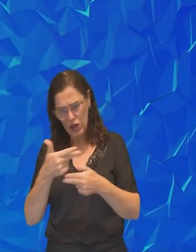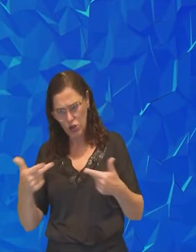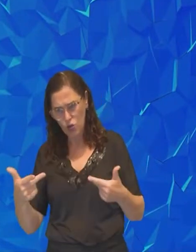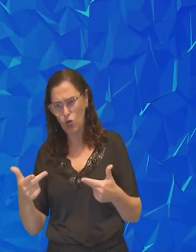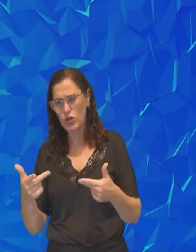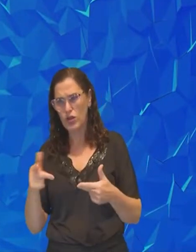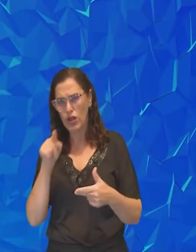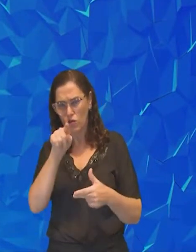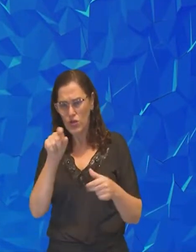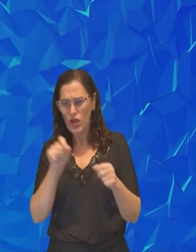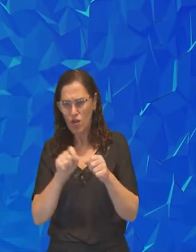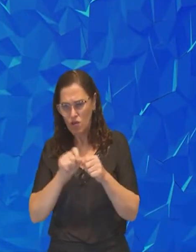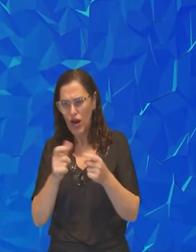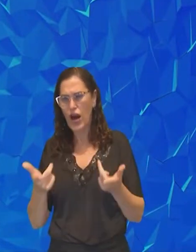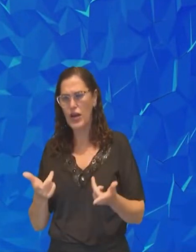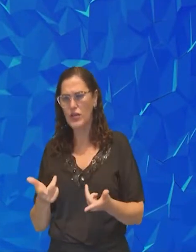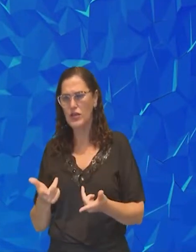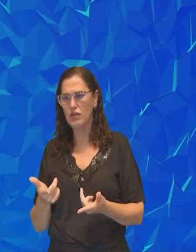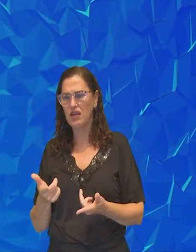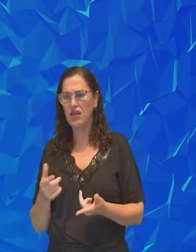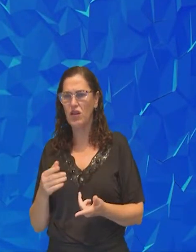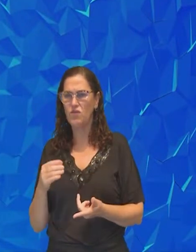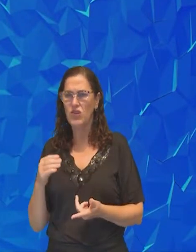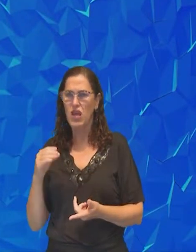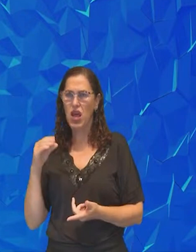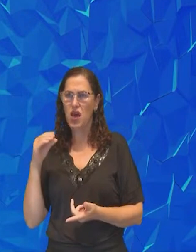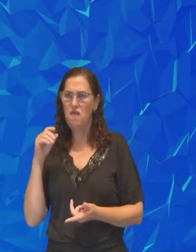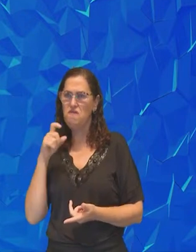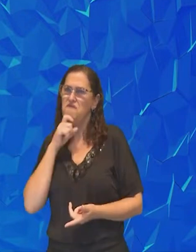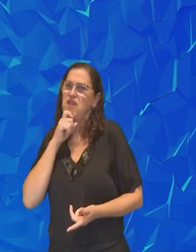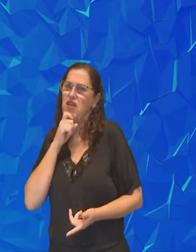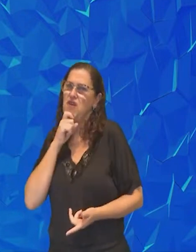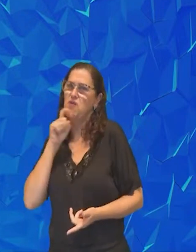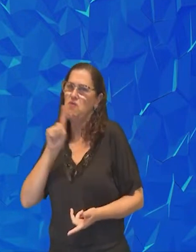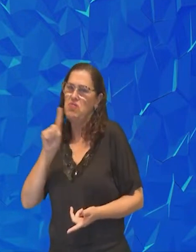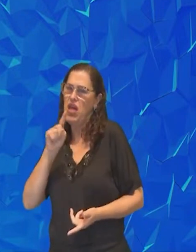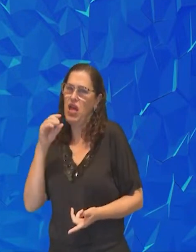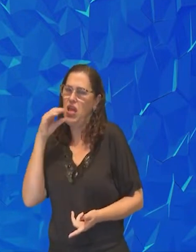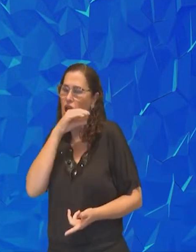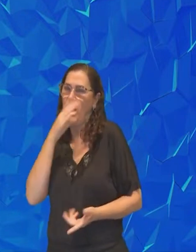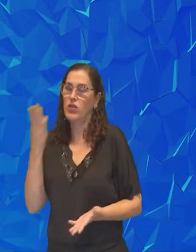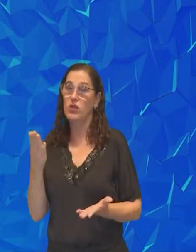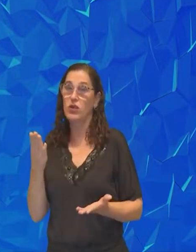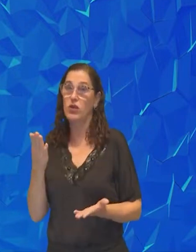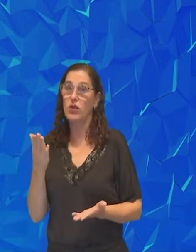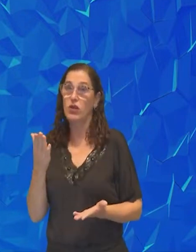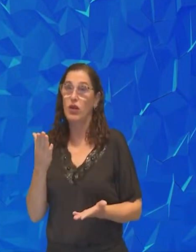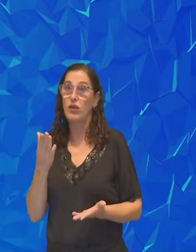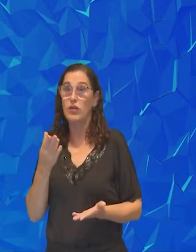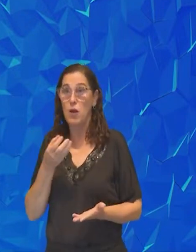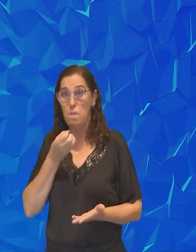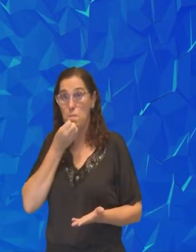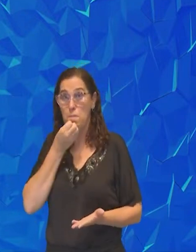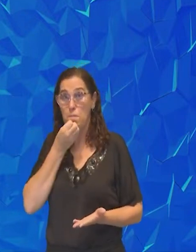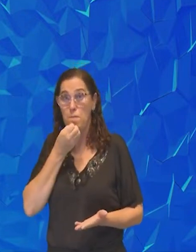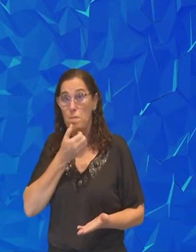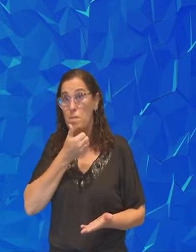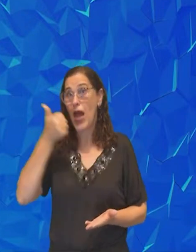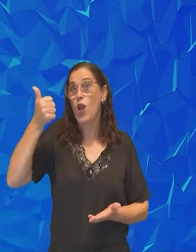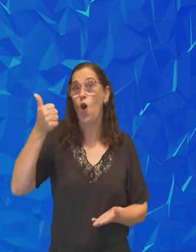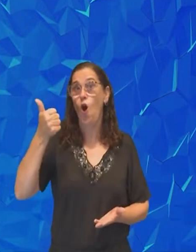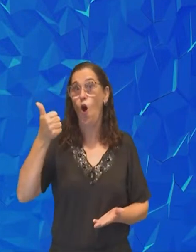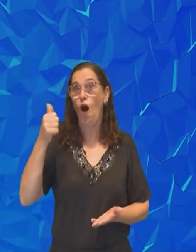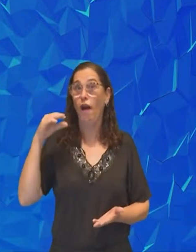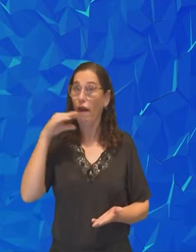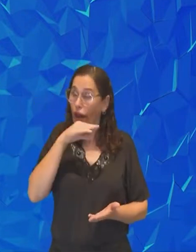você realiza, que você não é nem frio, nem quente. Quem dera você fosse frio ou